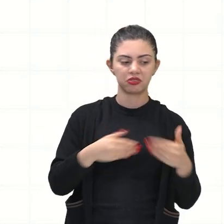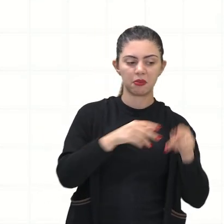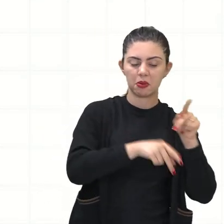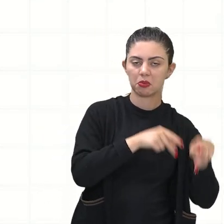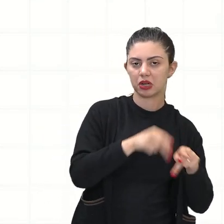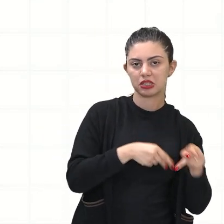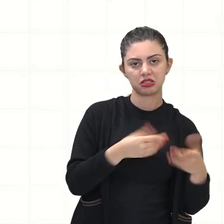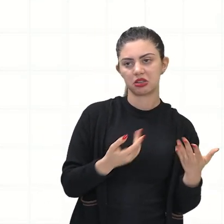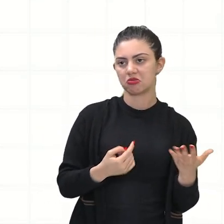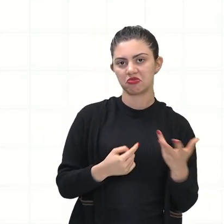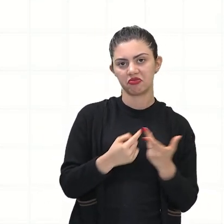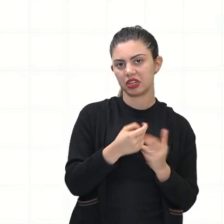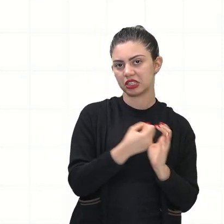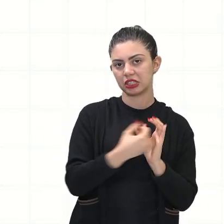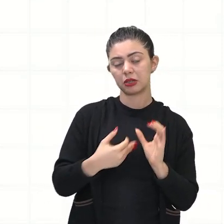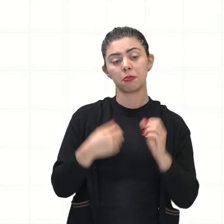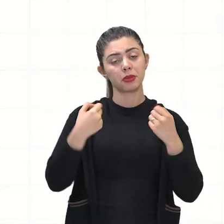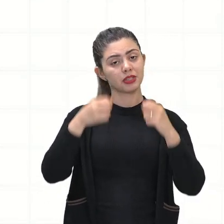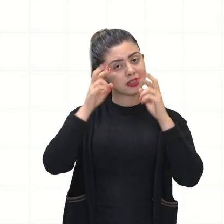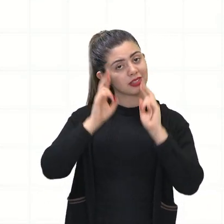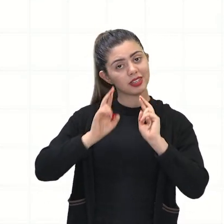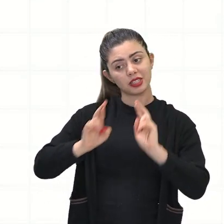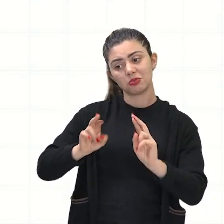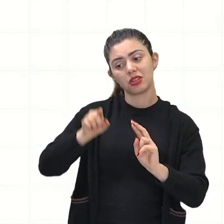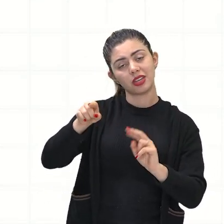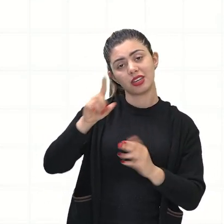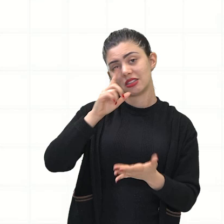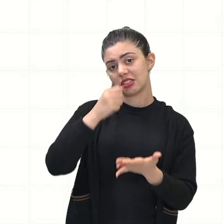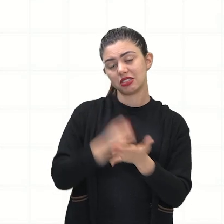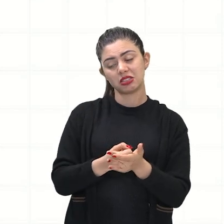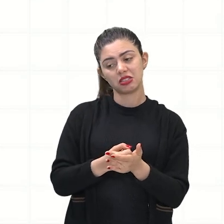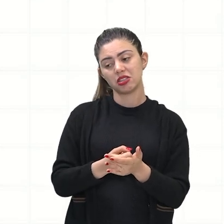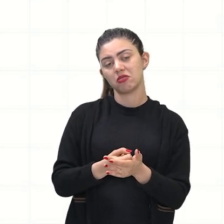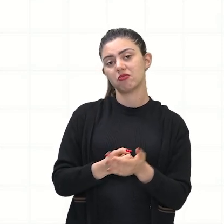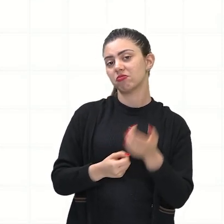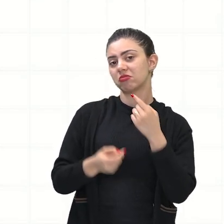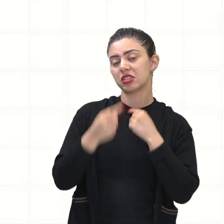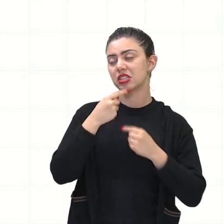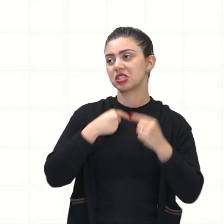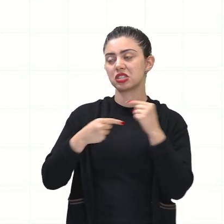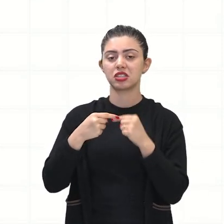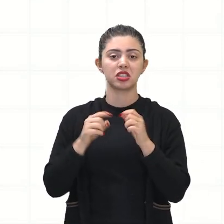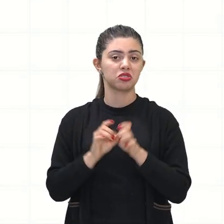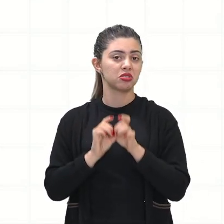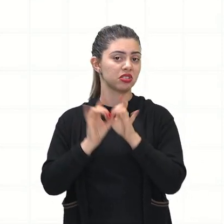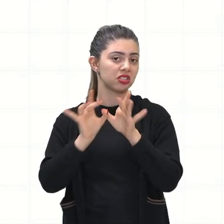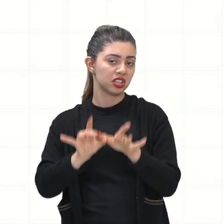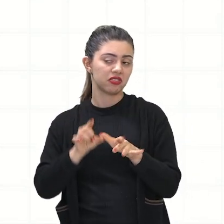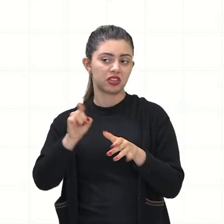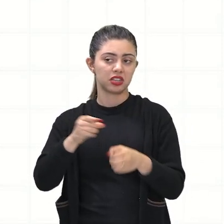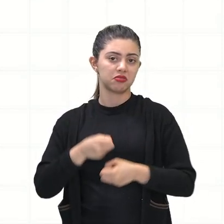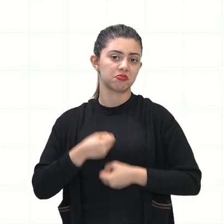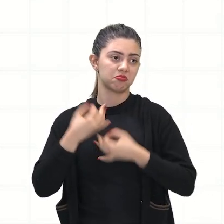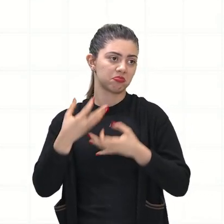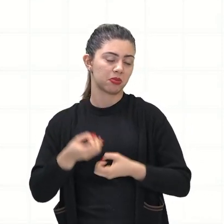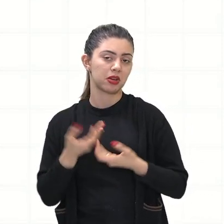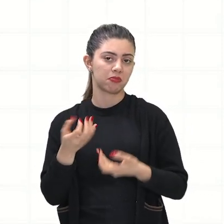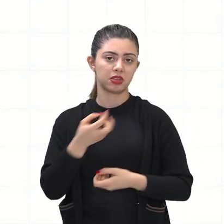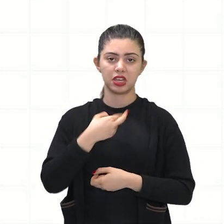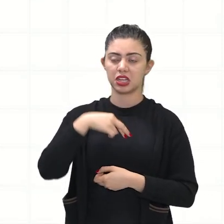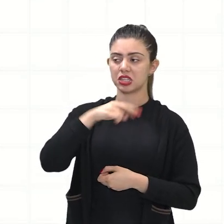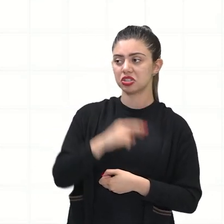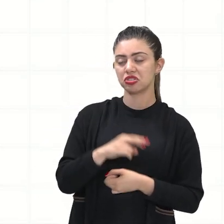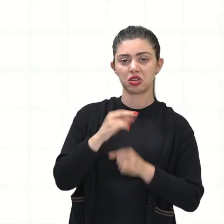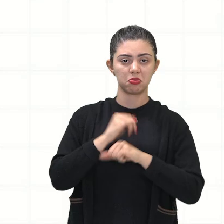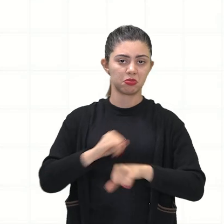povo, tem que ser respeitado a sua escolha e a sua liberdade de manifestar a sua